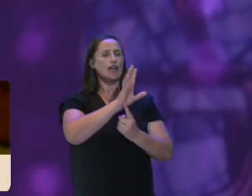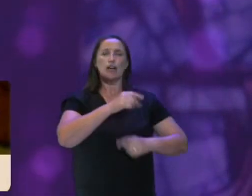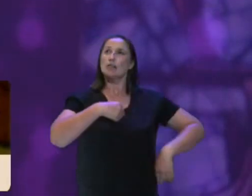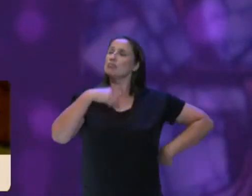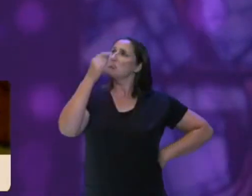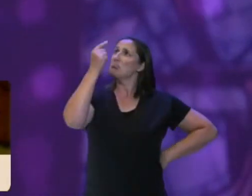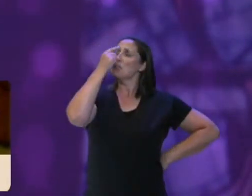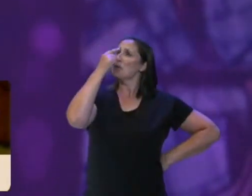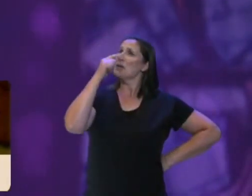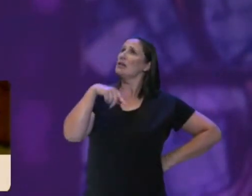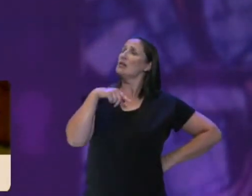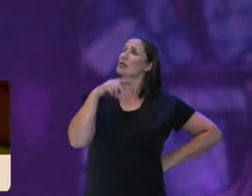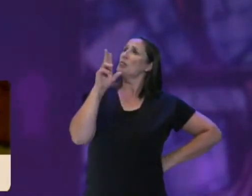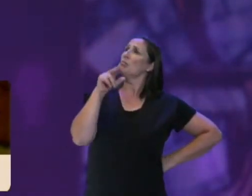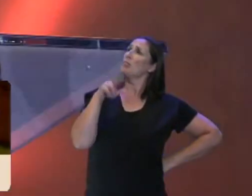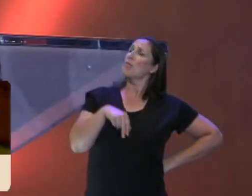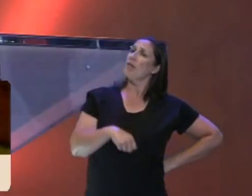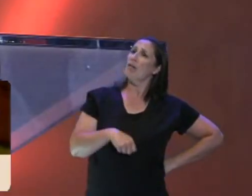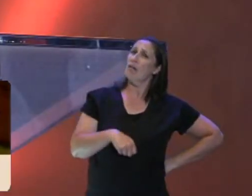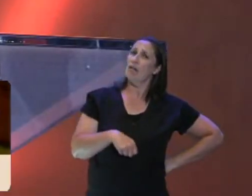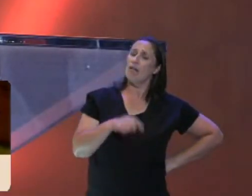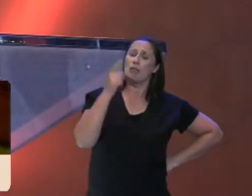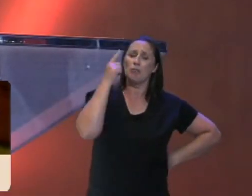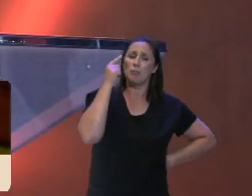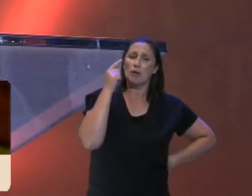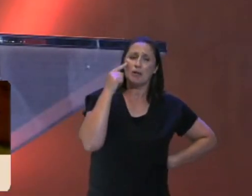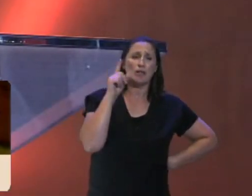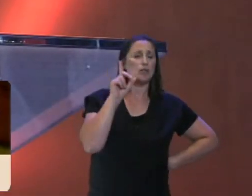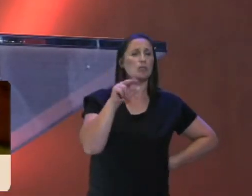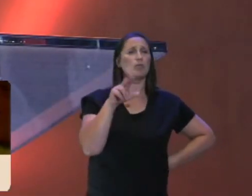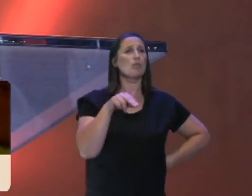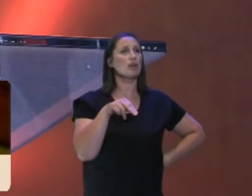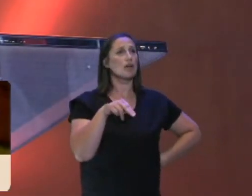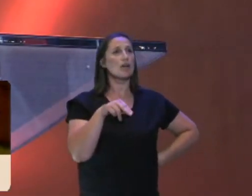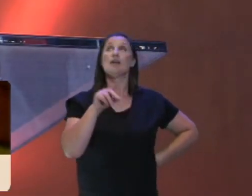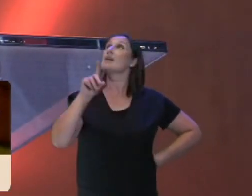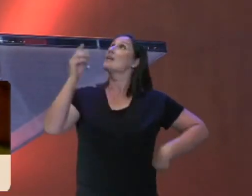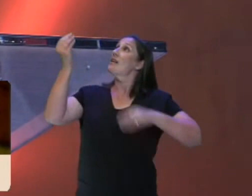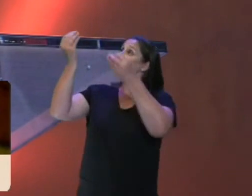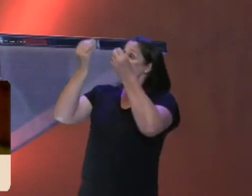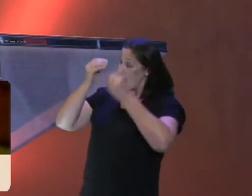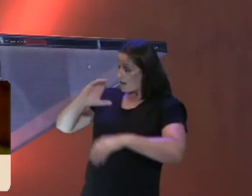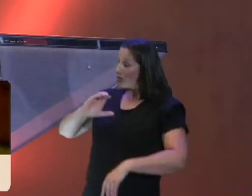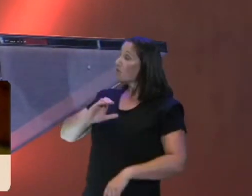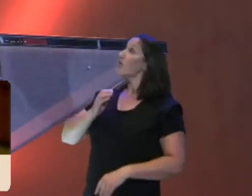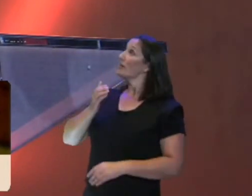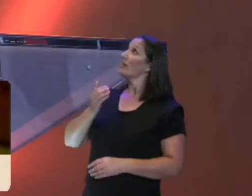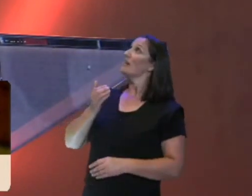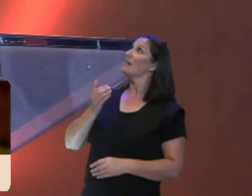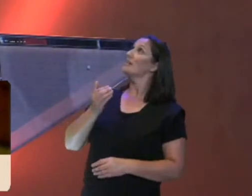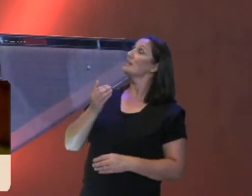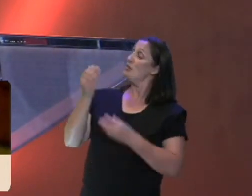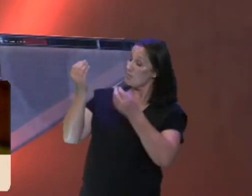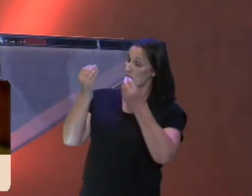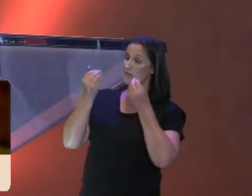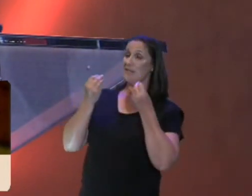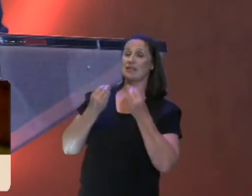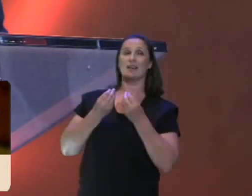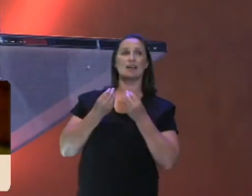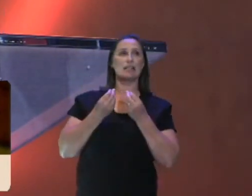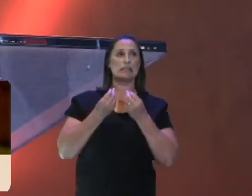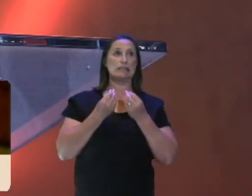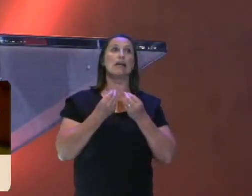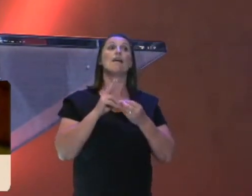nisso, nunca pensei naquilo. Me dá coragem. Vai vir um